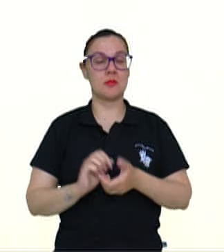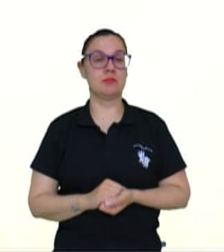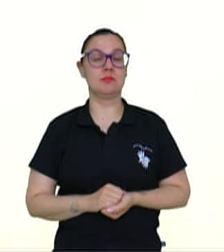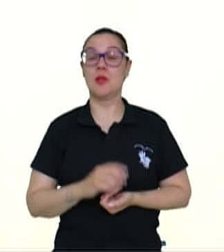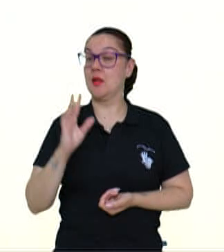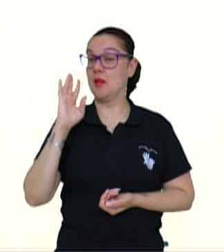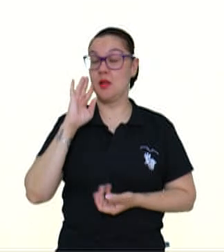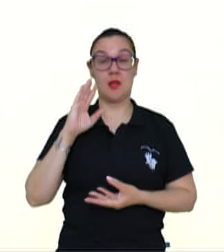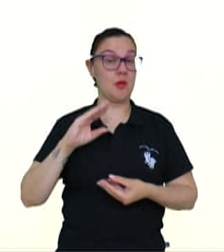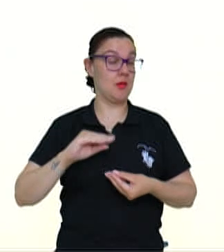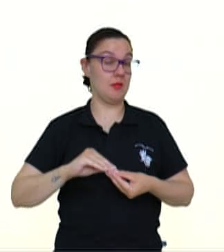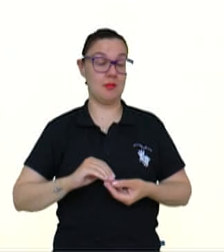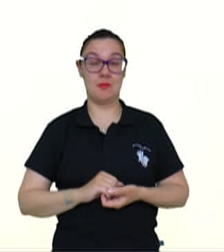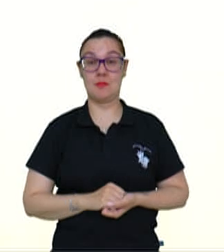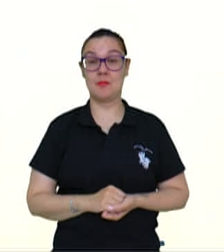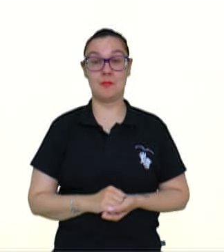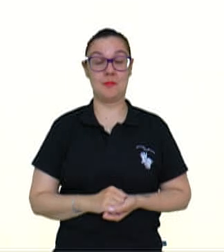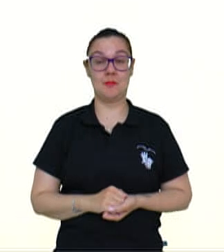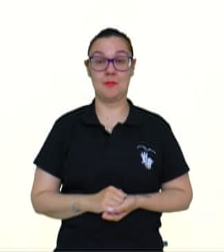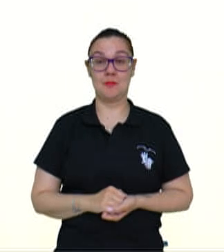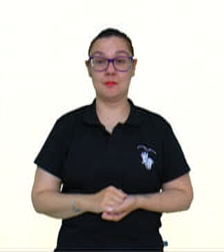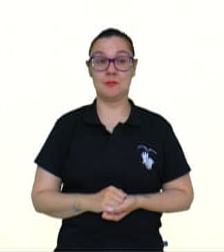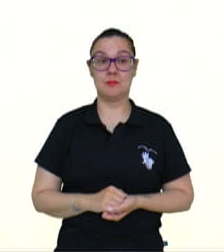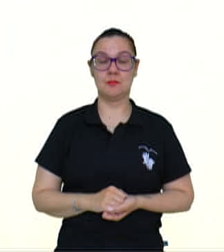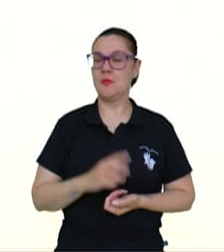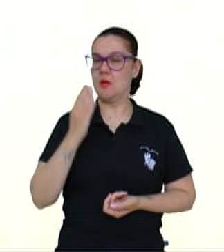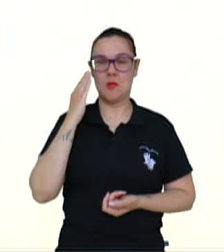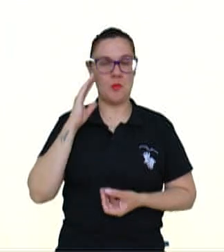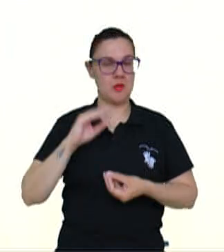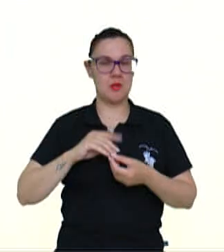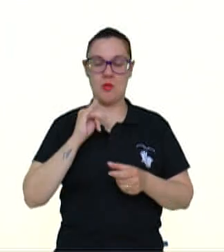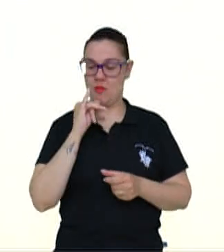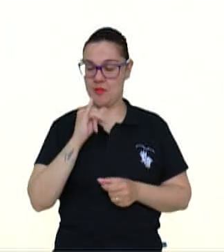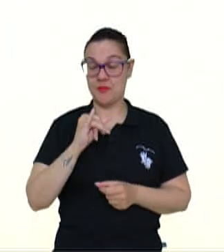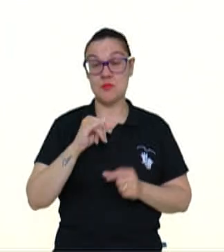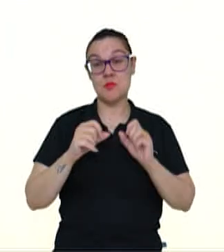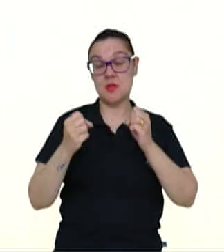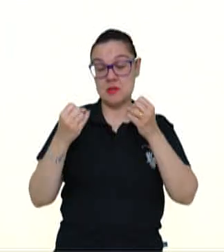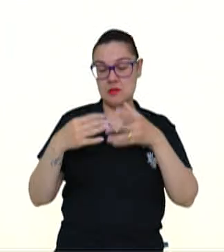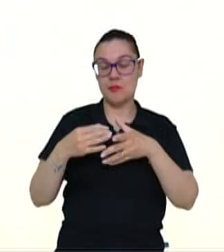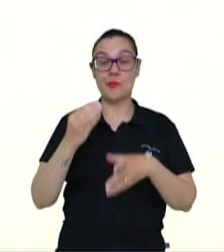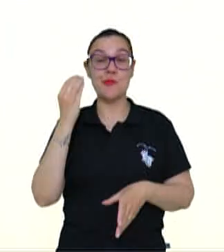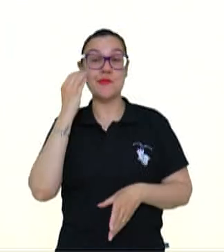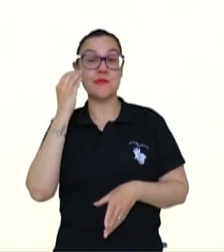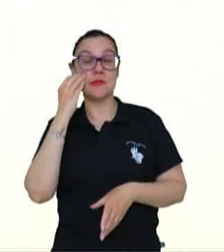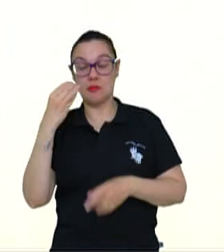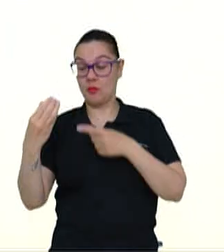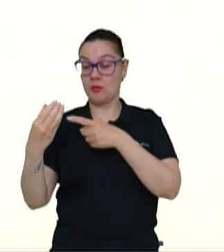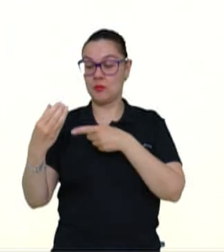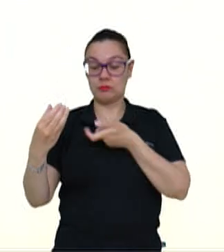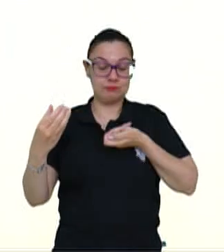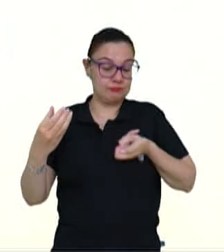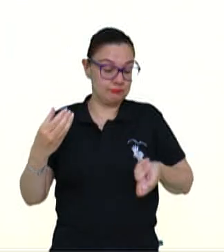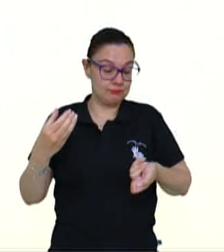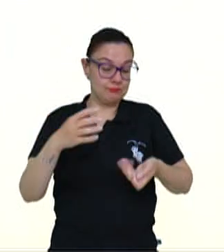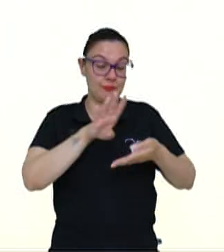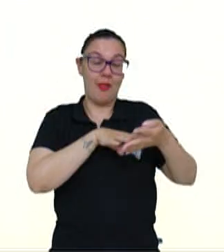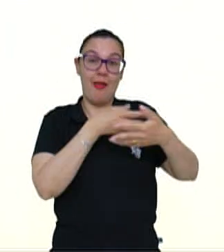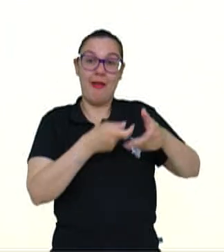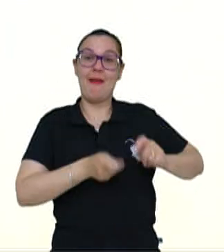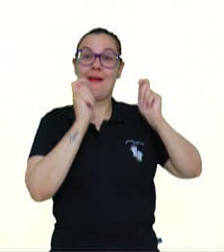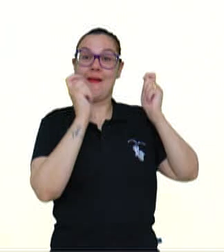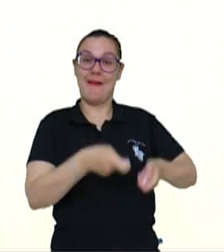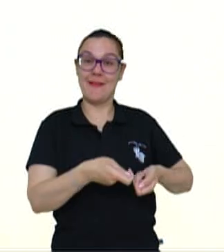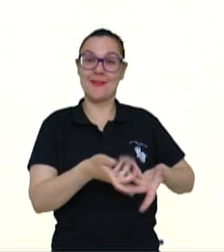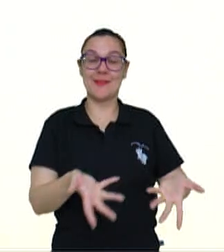não entendeu, o homem não entendeu bem a mensagem, ele não entendeu bem o que ele tinha que fazer ali com aquele celular dele que ele tentou conectar em uma rede,